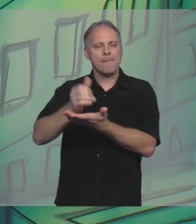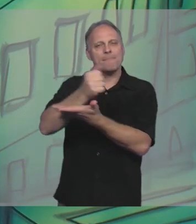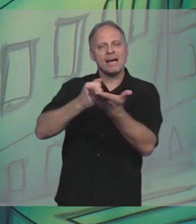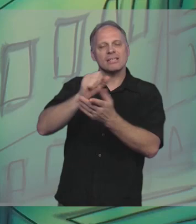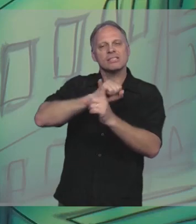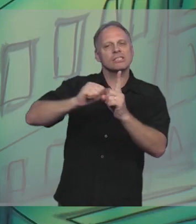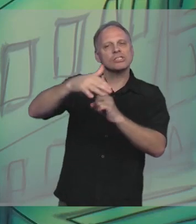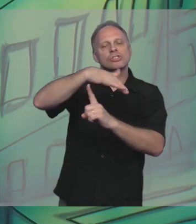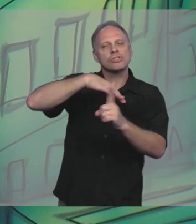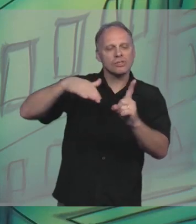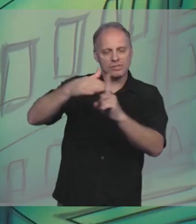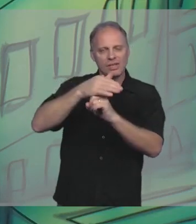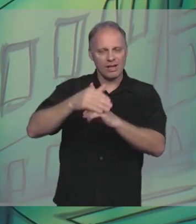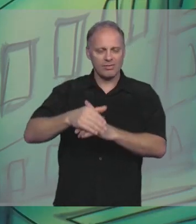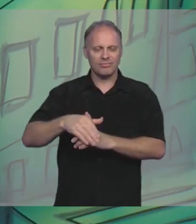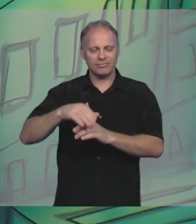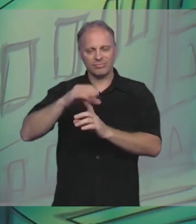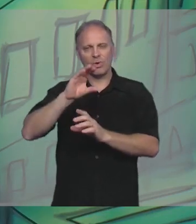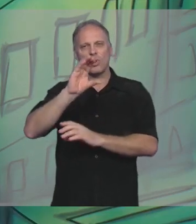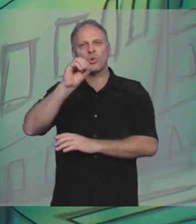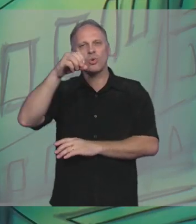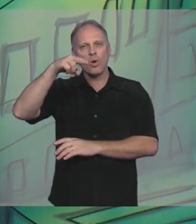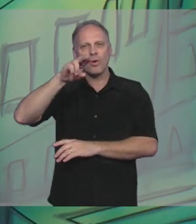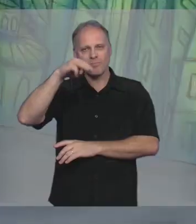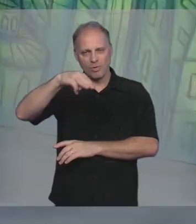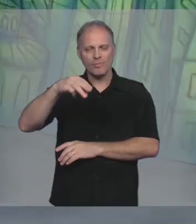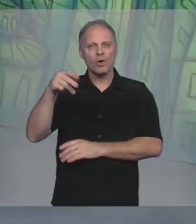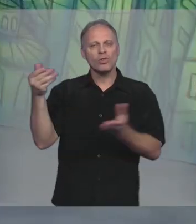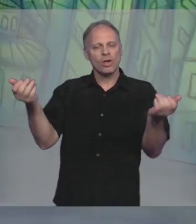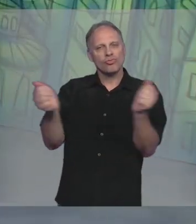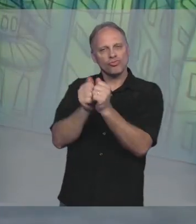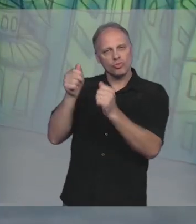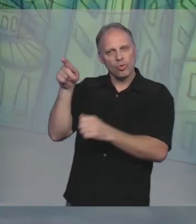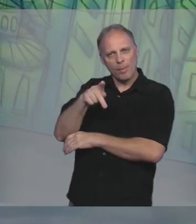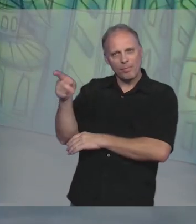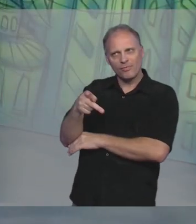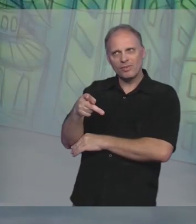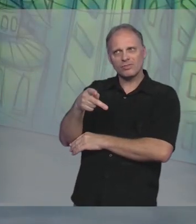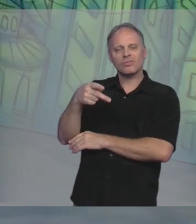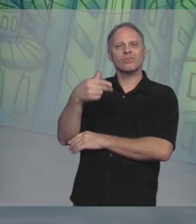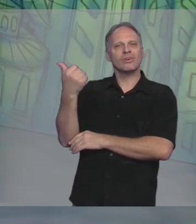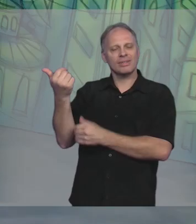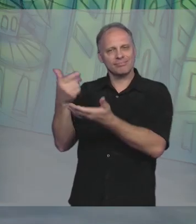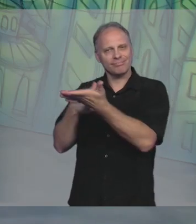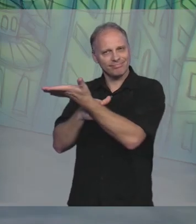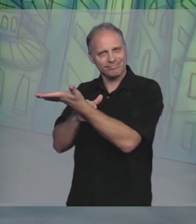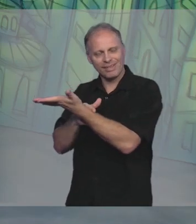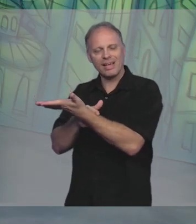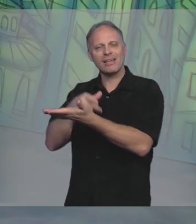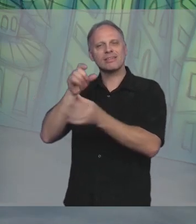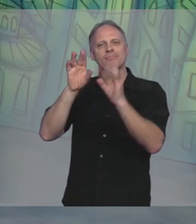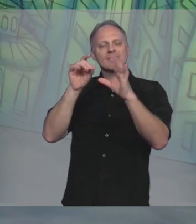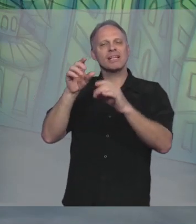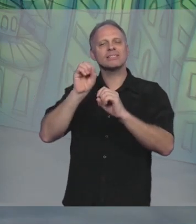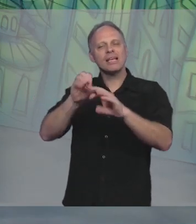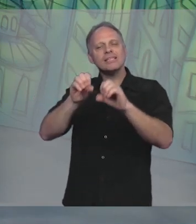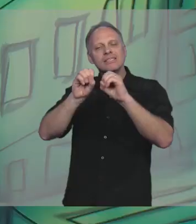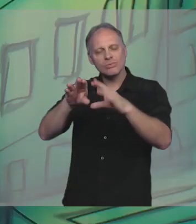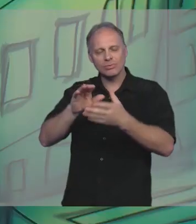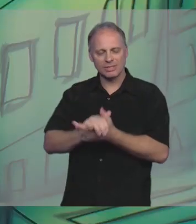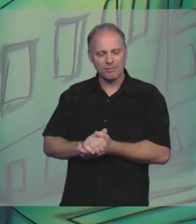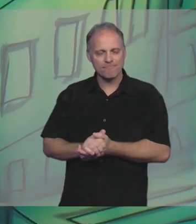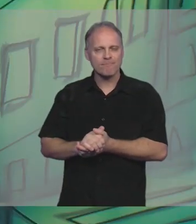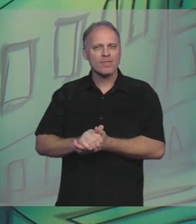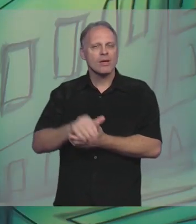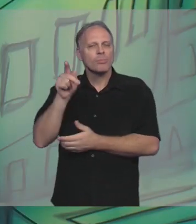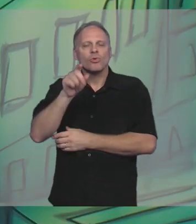E está conosco o professor Gabriel Grabowski. Tudo bem, professor? Tudo bem, Leti. E especialista em educação. Professor, o que